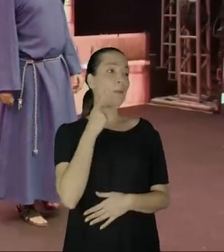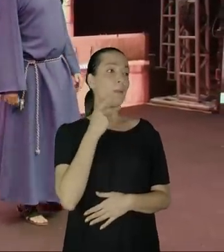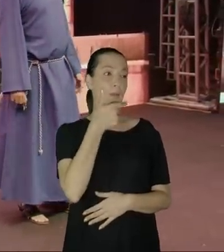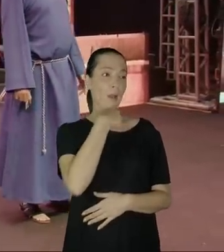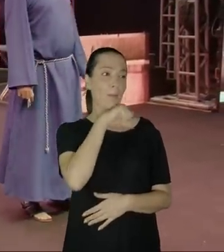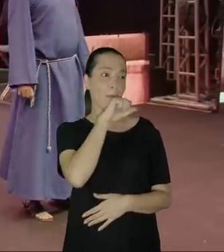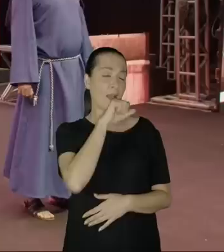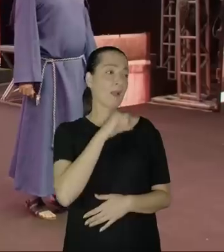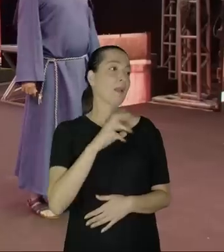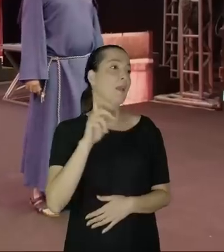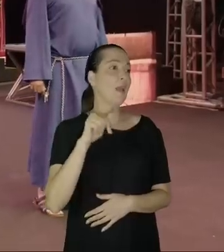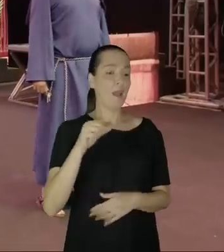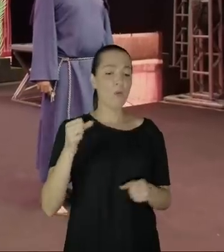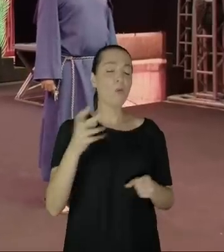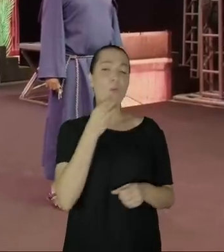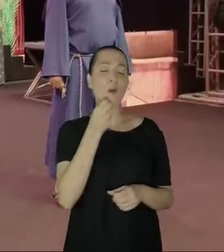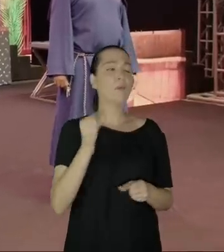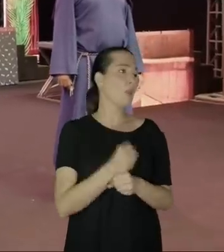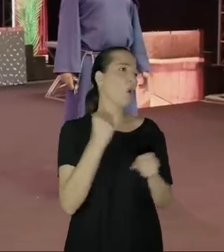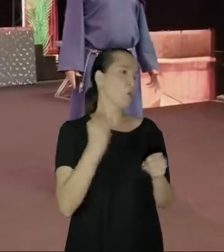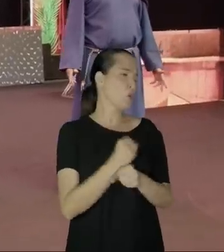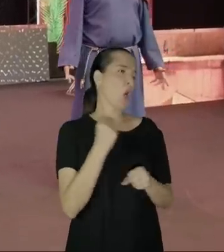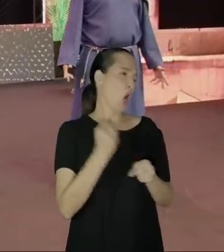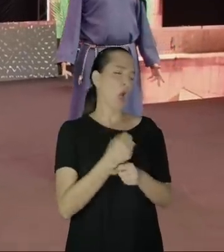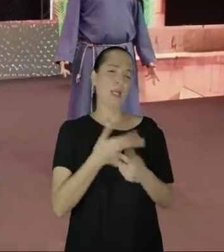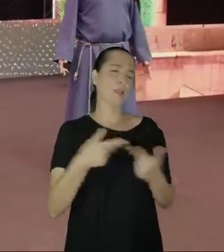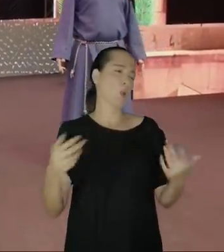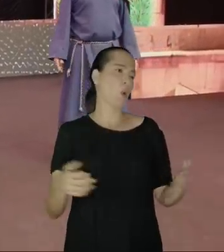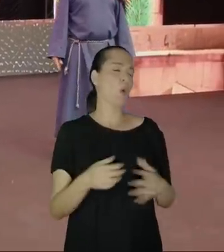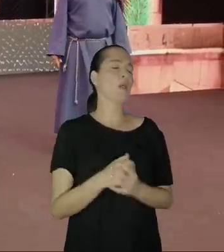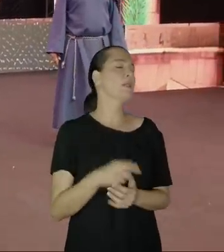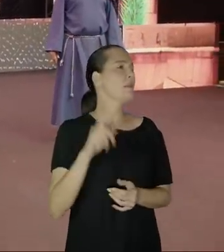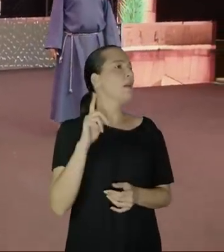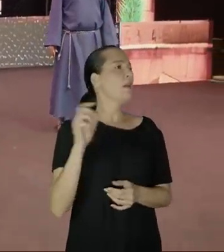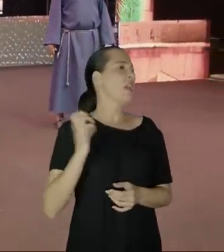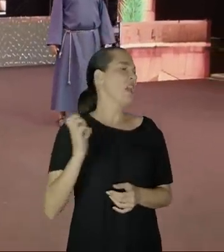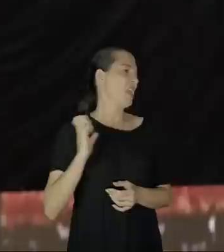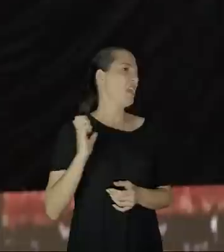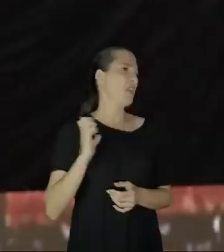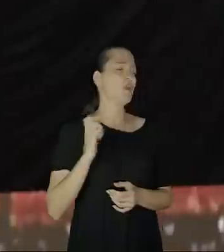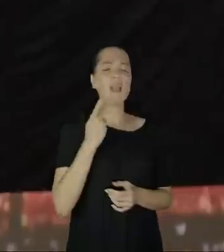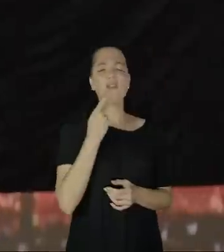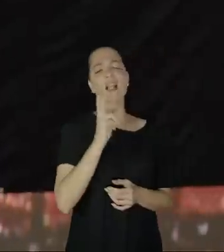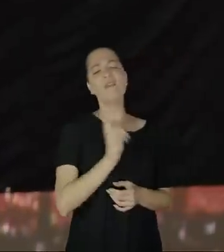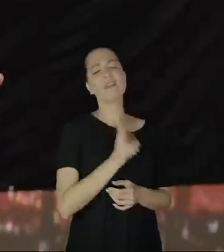Meu pai é um construtor próspero e sempre falava: meu filho nunca